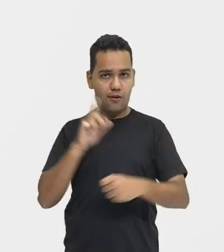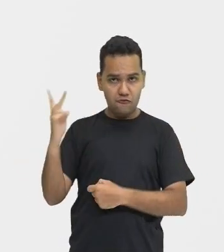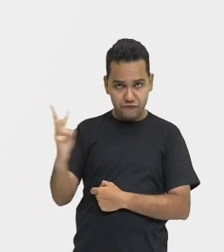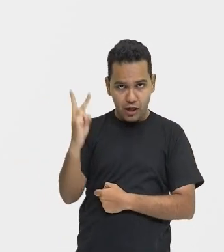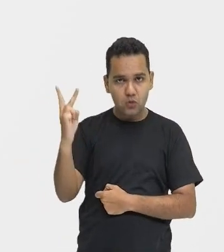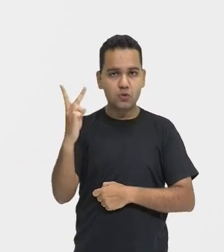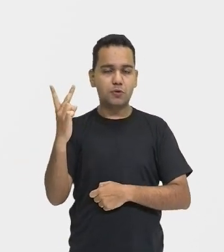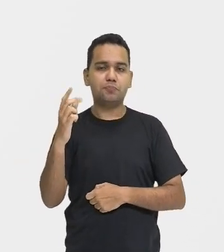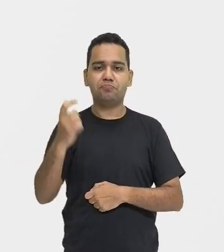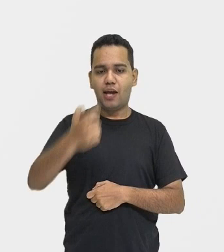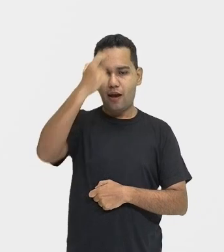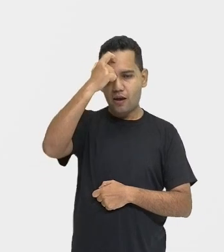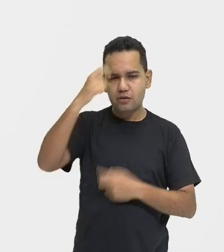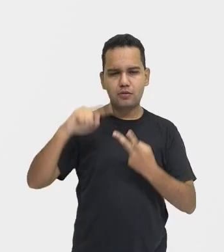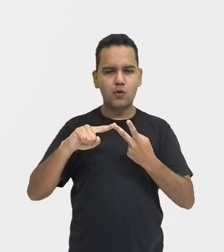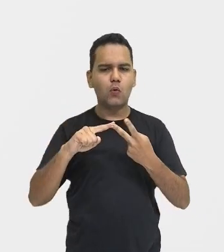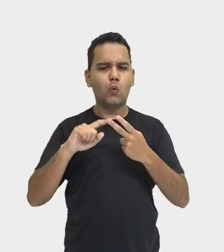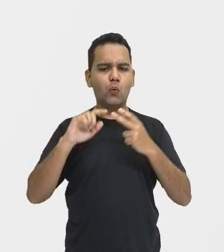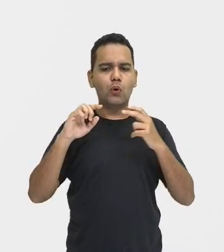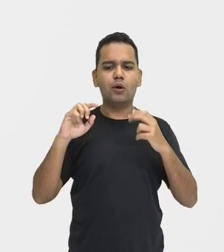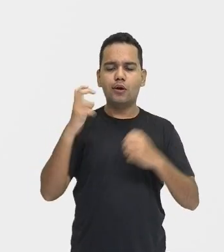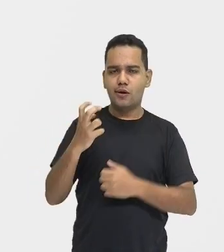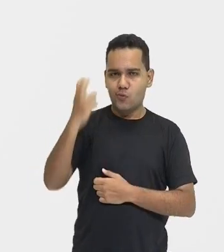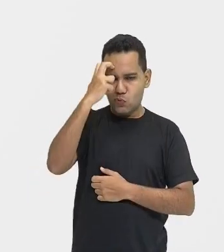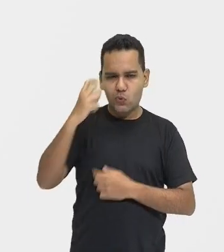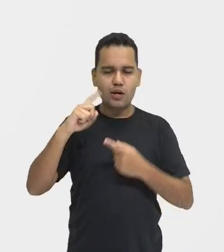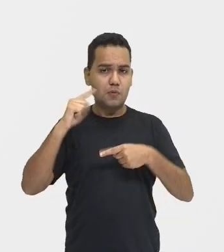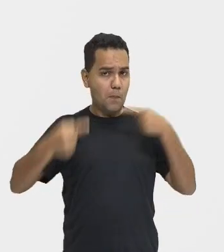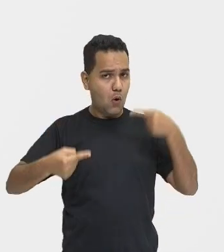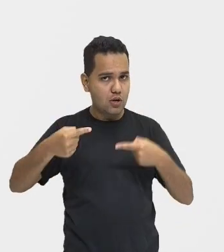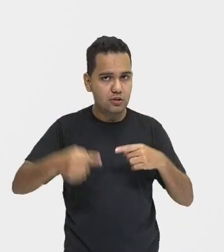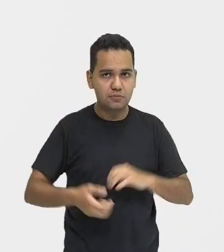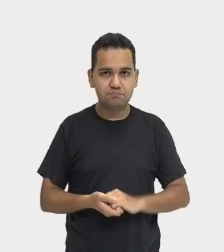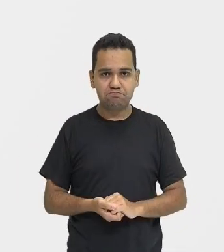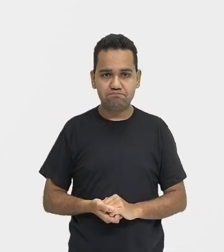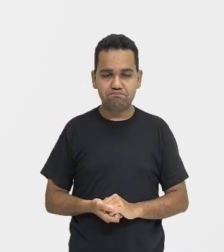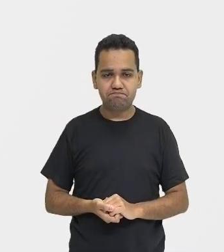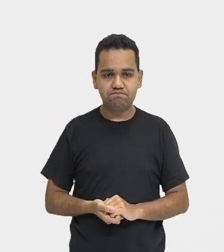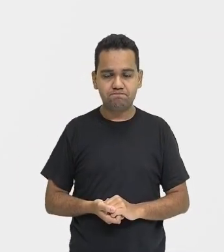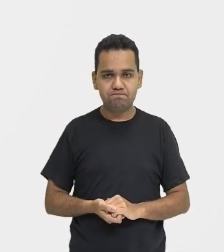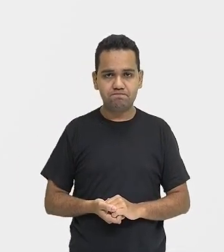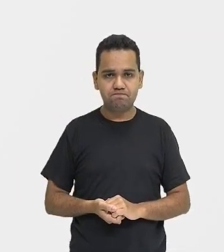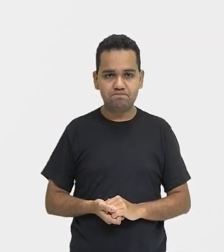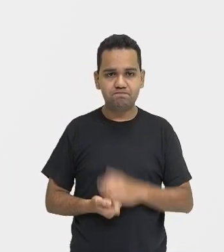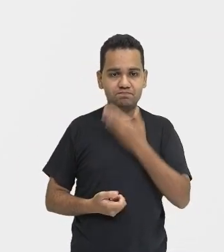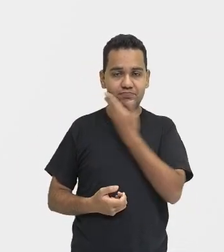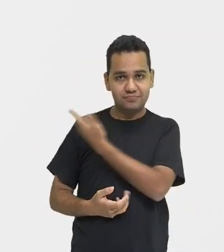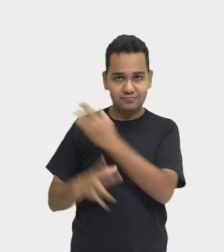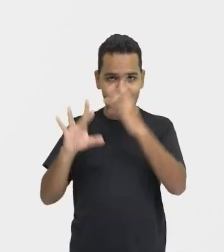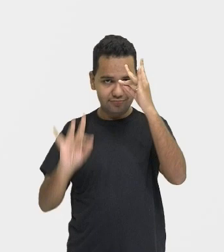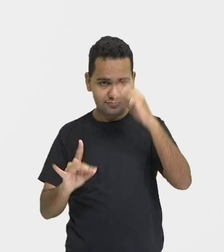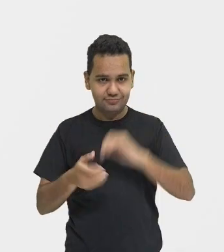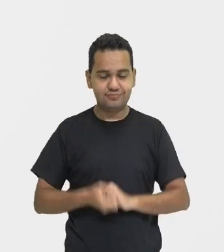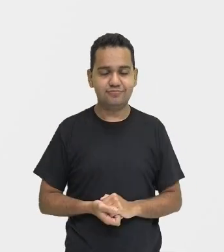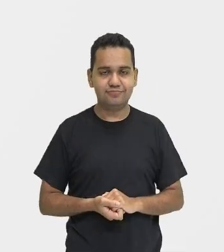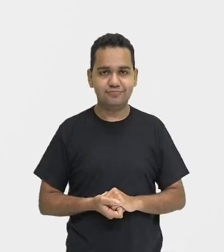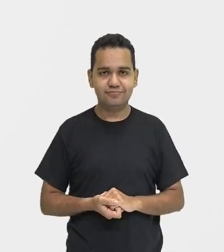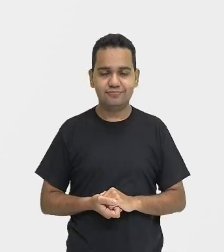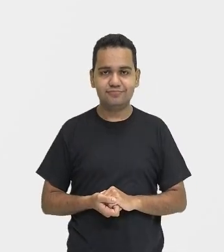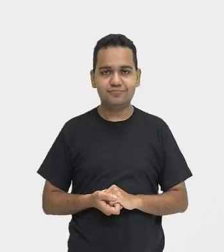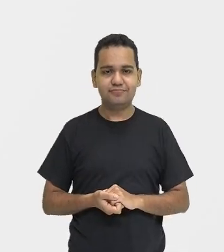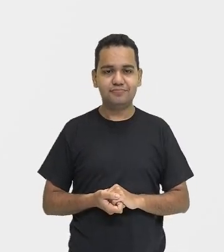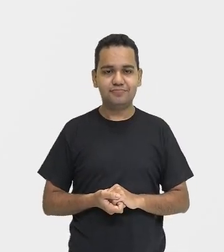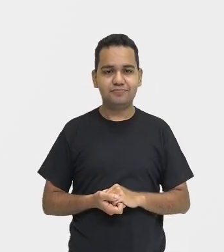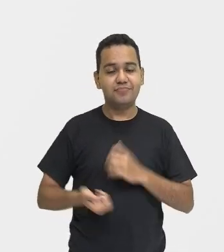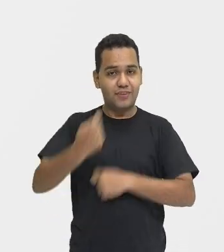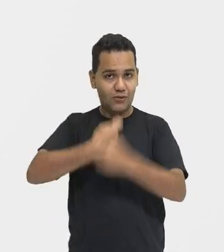valores morais, éticos, estéticos, culturais e políticos. Detalhamento desse objeto de conhecimento, comércio internacional